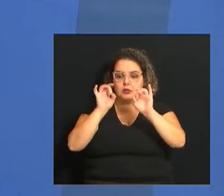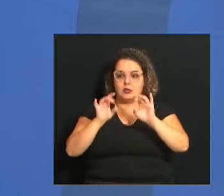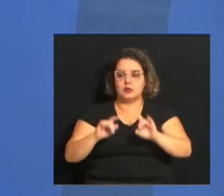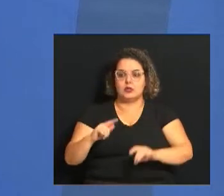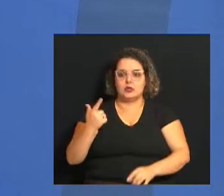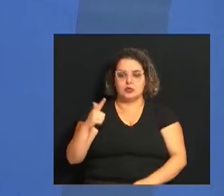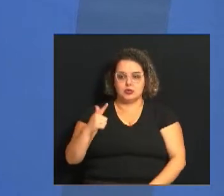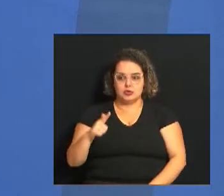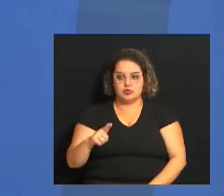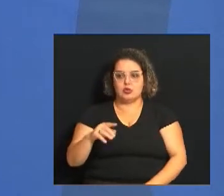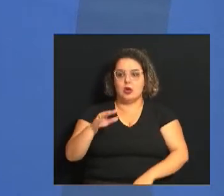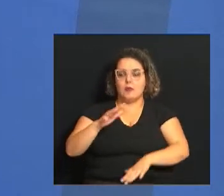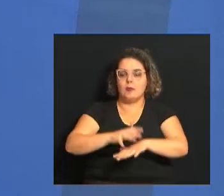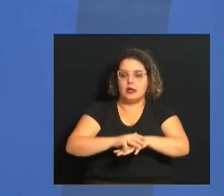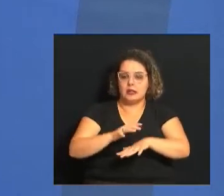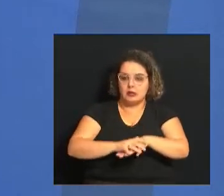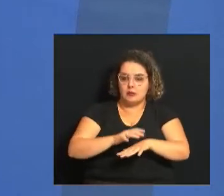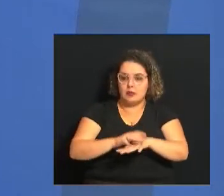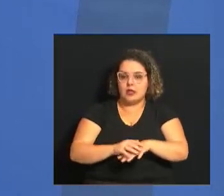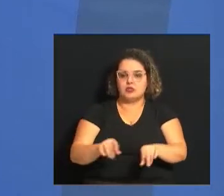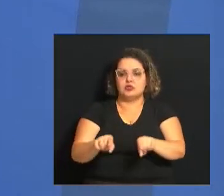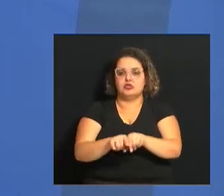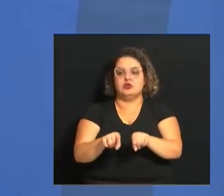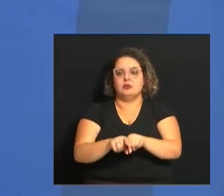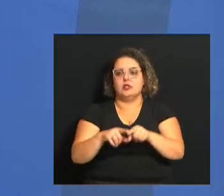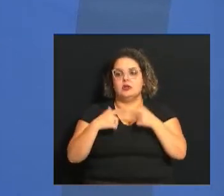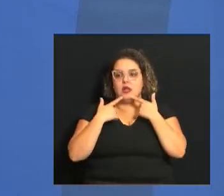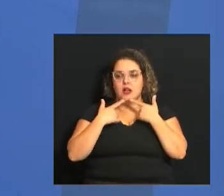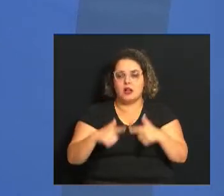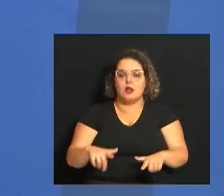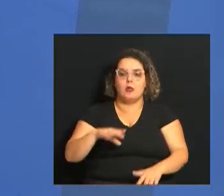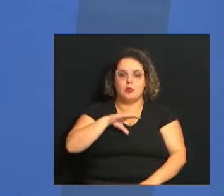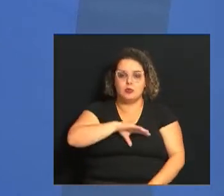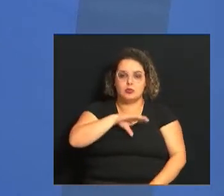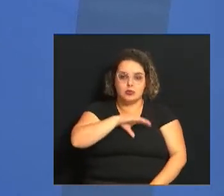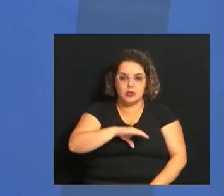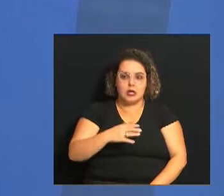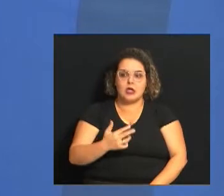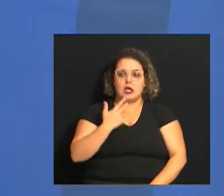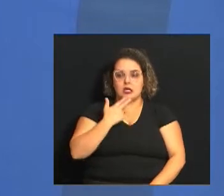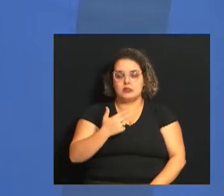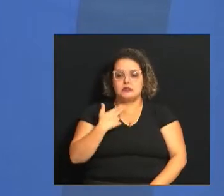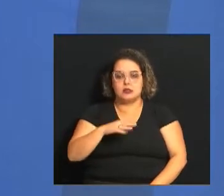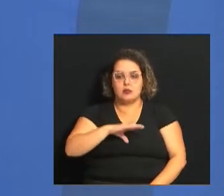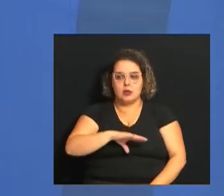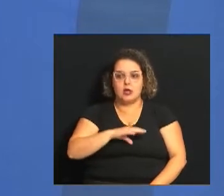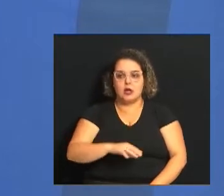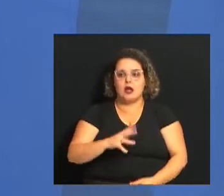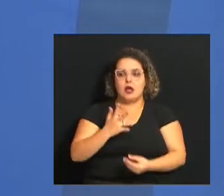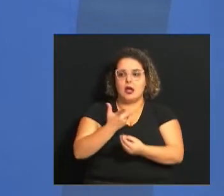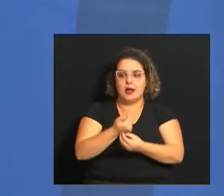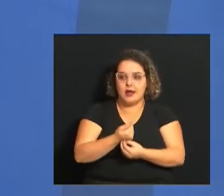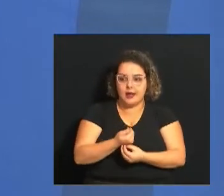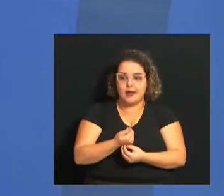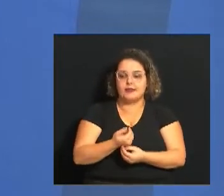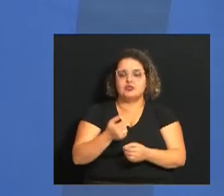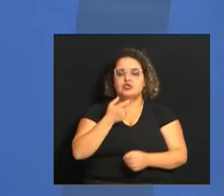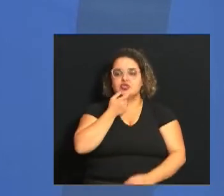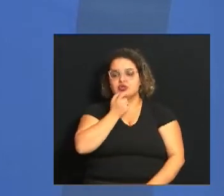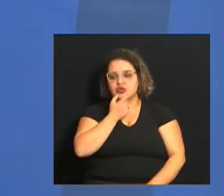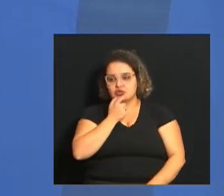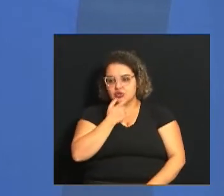de matemática, também de língua portuguesa, história, arte, inglês, educação física e